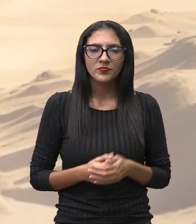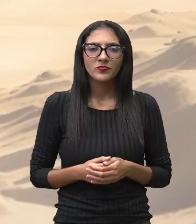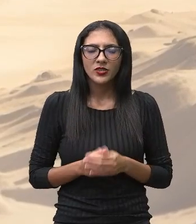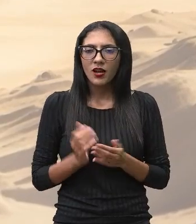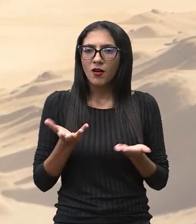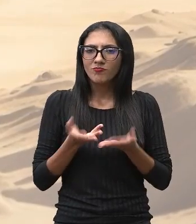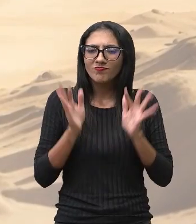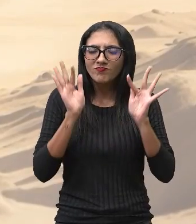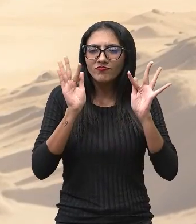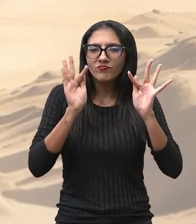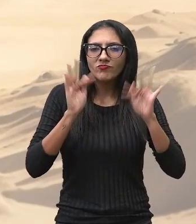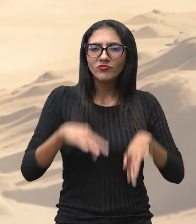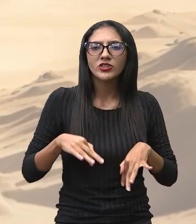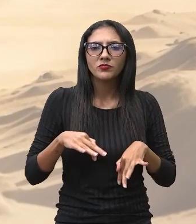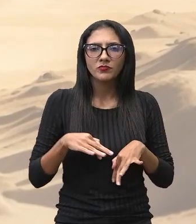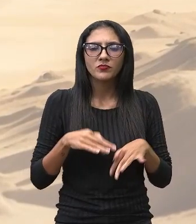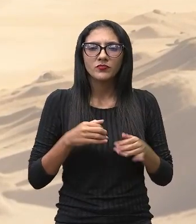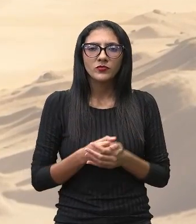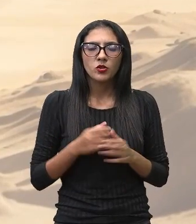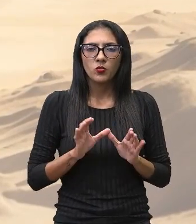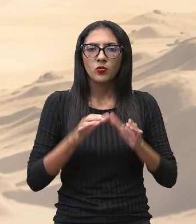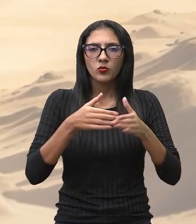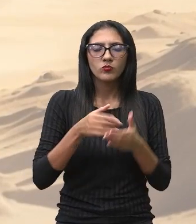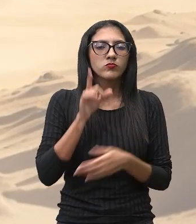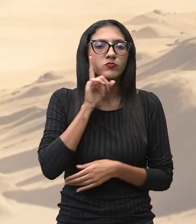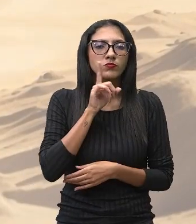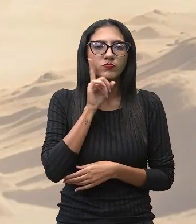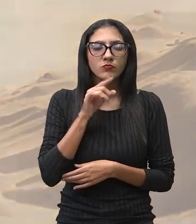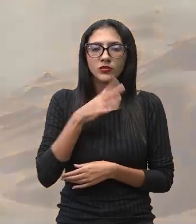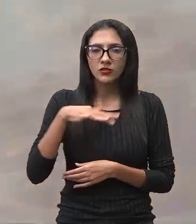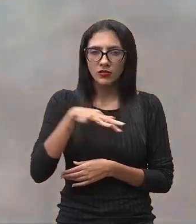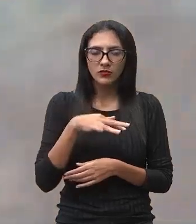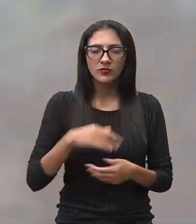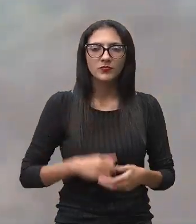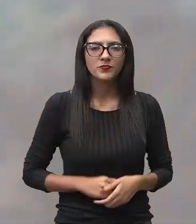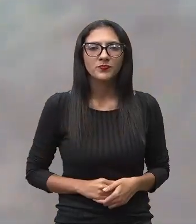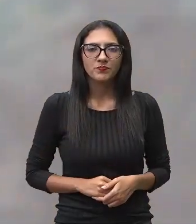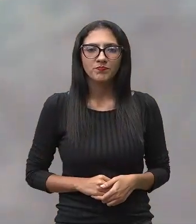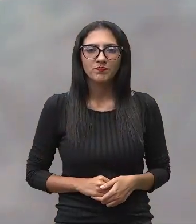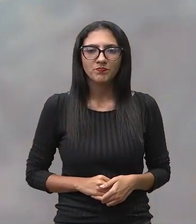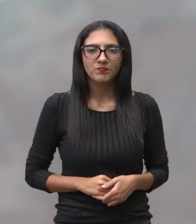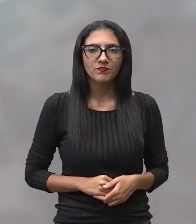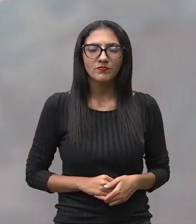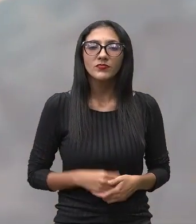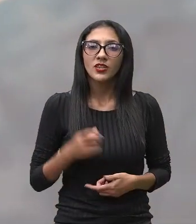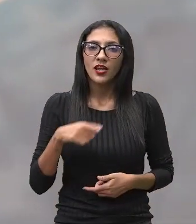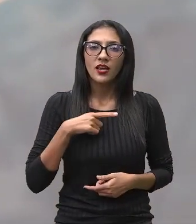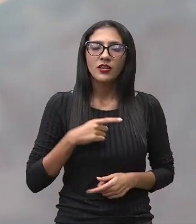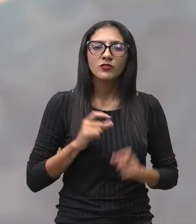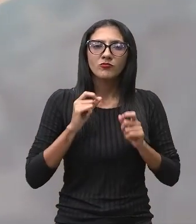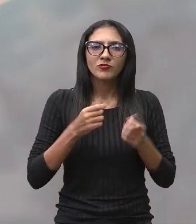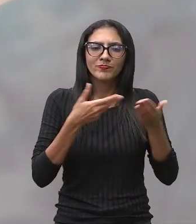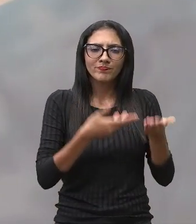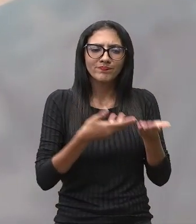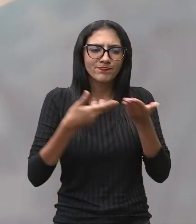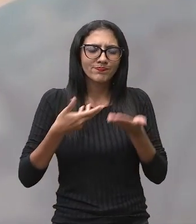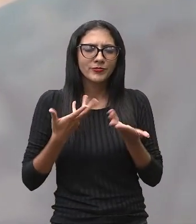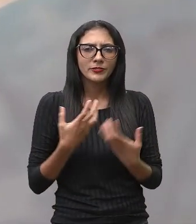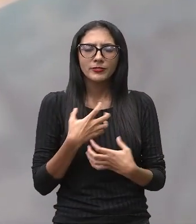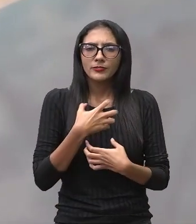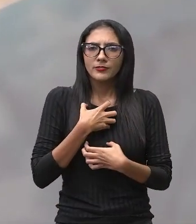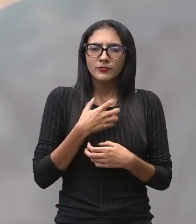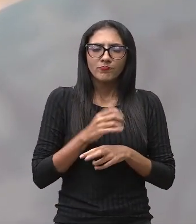fim oficial da presença militar dos Estados Unidos no Iraque. A retirada foi recebida com sentimentos mistos no